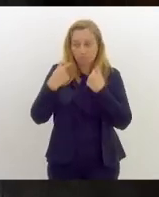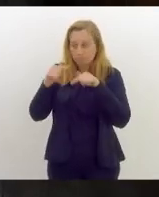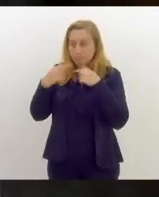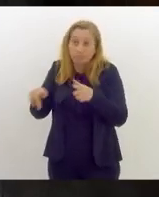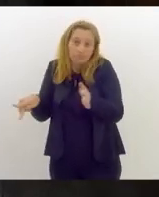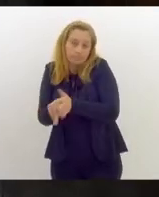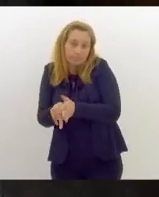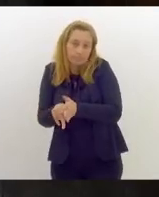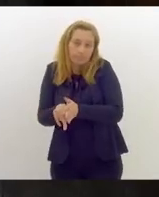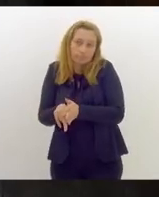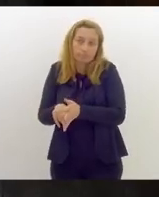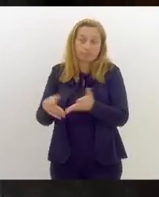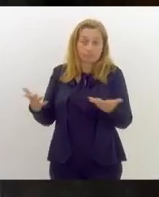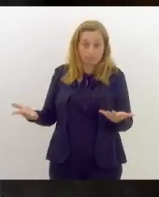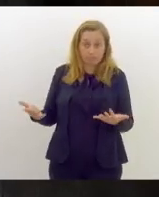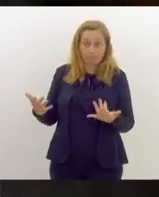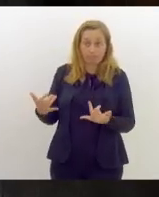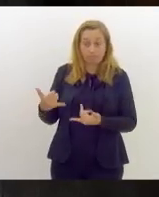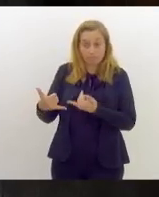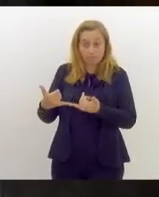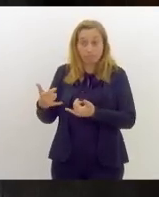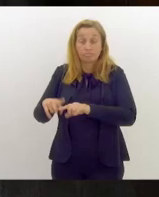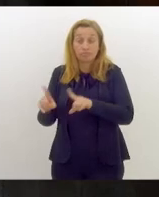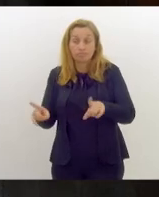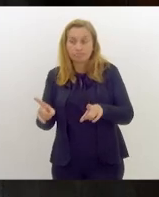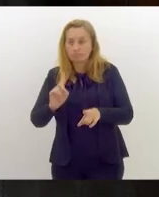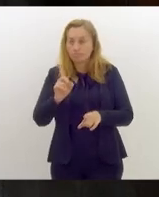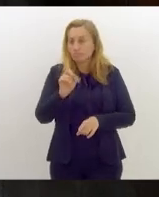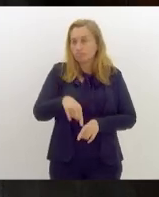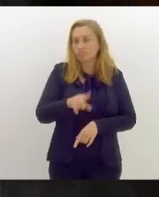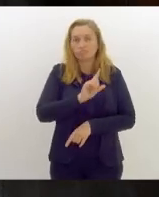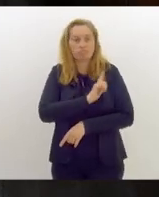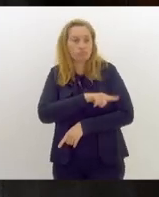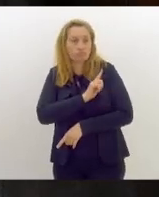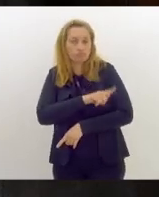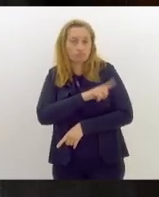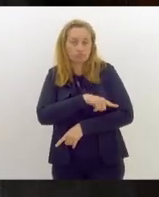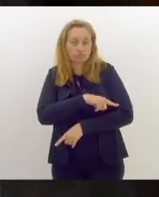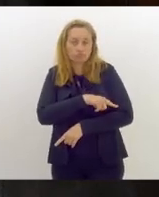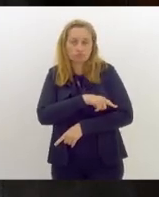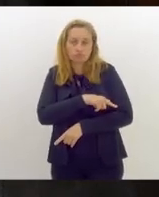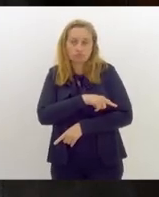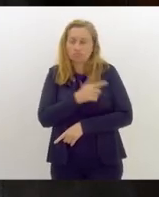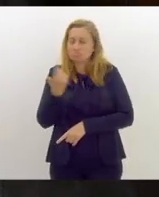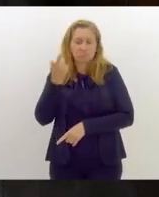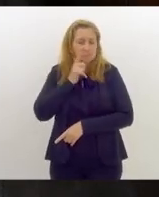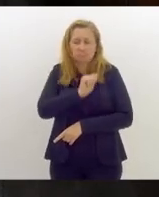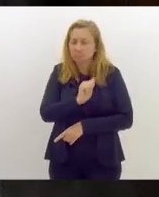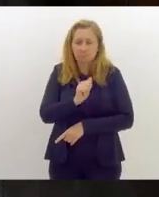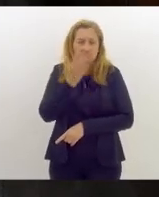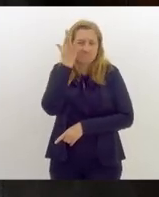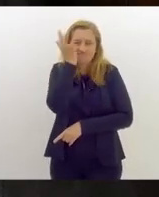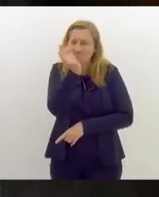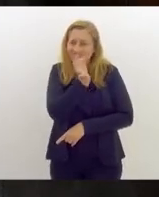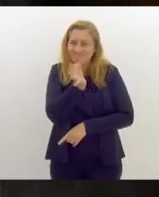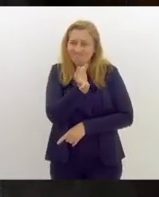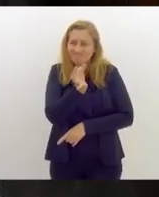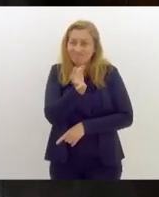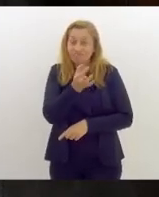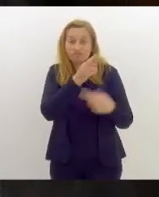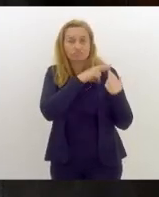mas não é justo que os gestores não consigam entender que